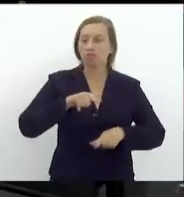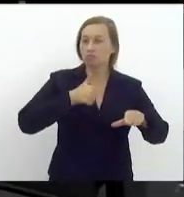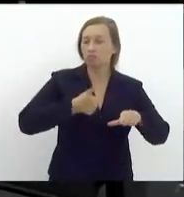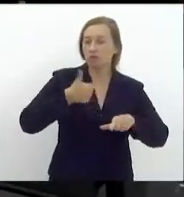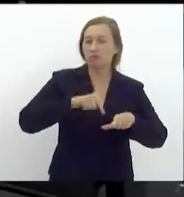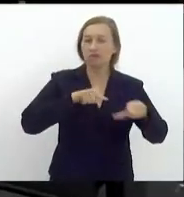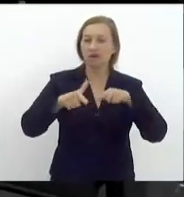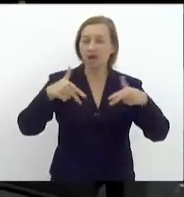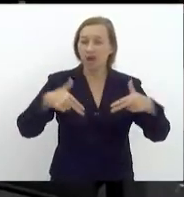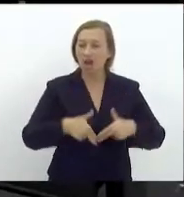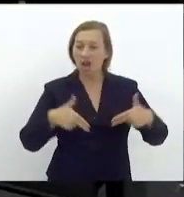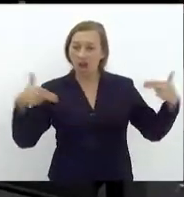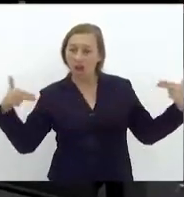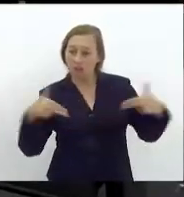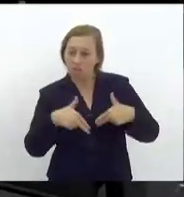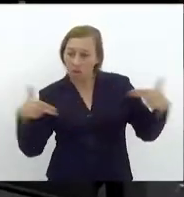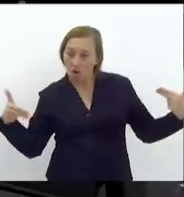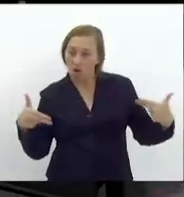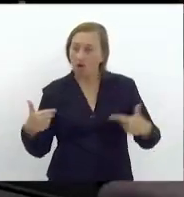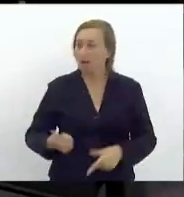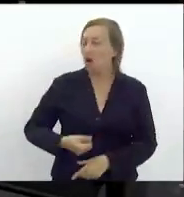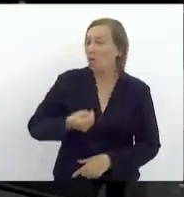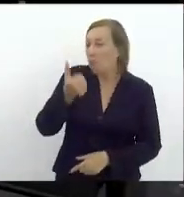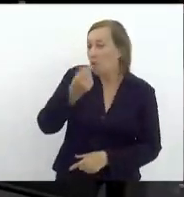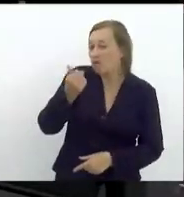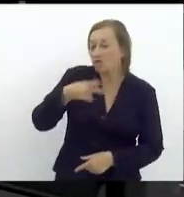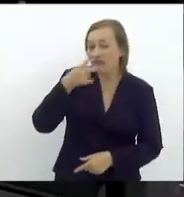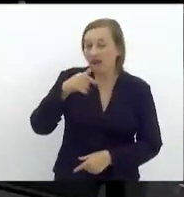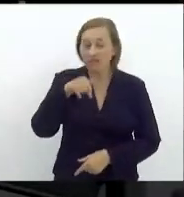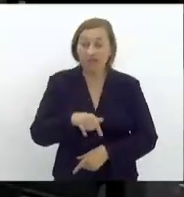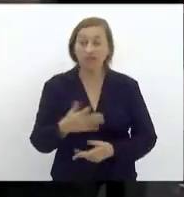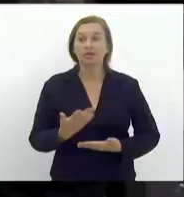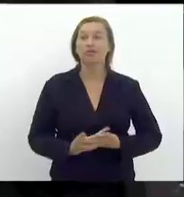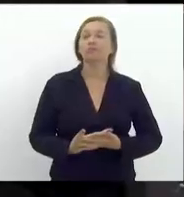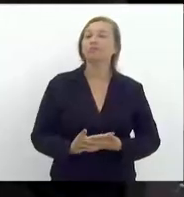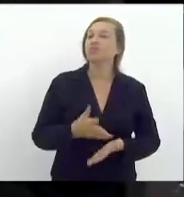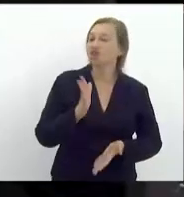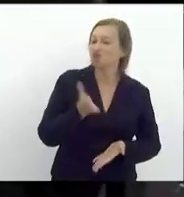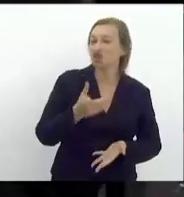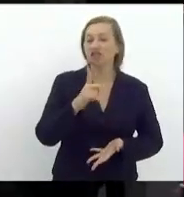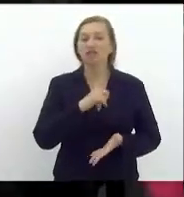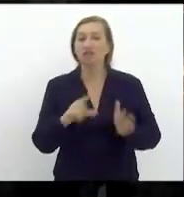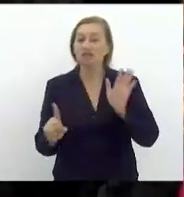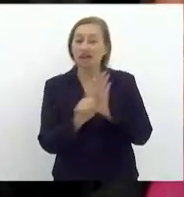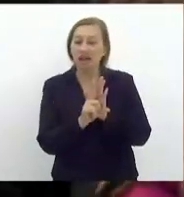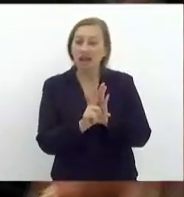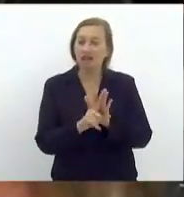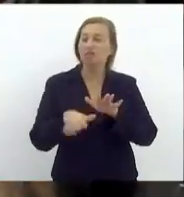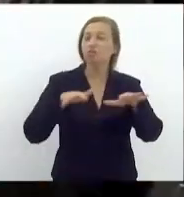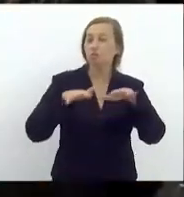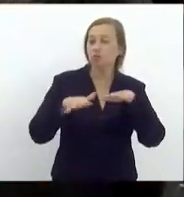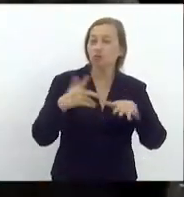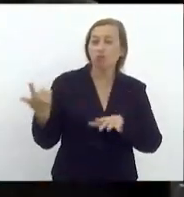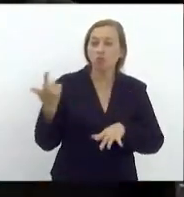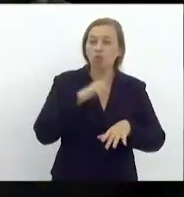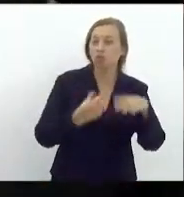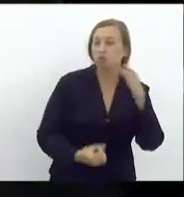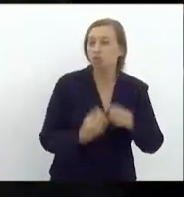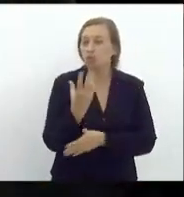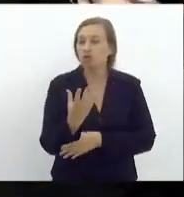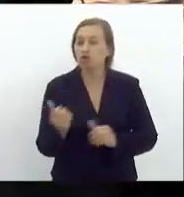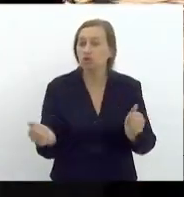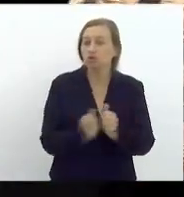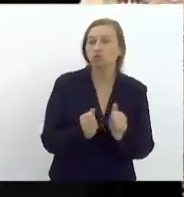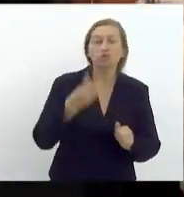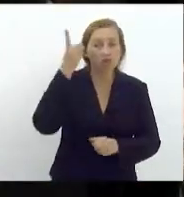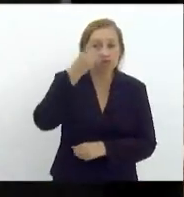hip hop era algo que pouco se falava aqui embora já houvesse a lei que o movimento conseguiu produzir junto ao